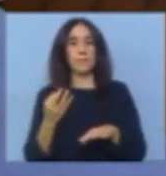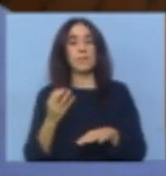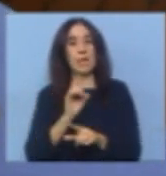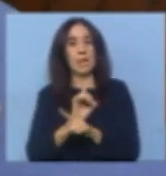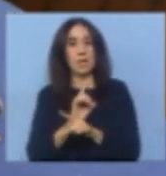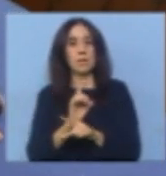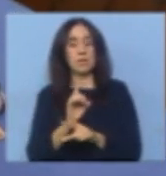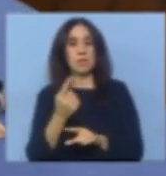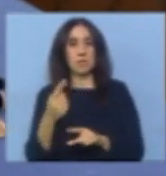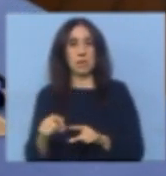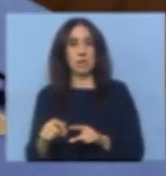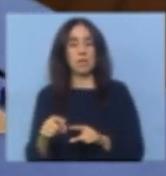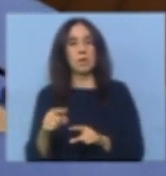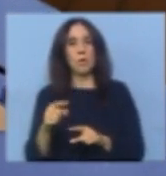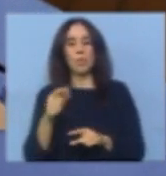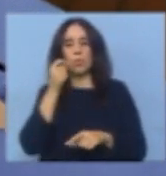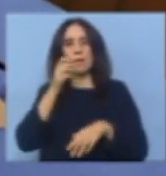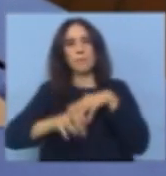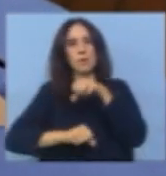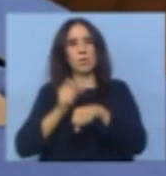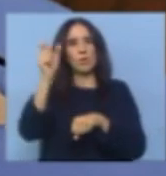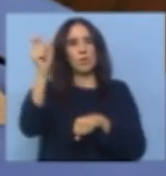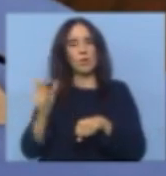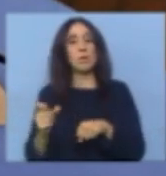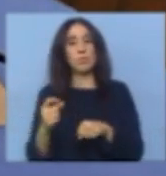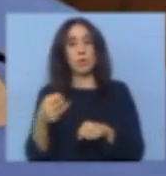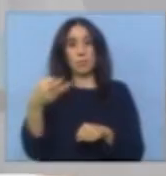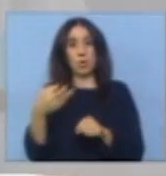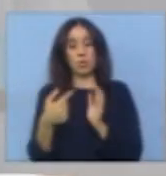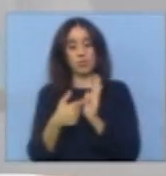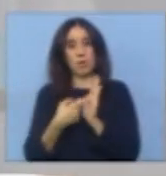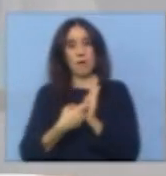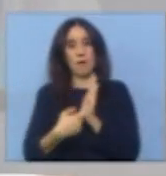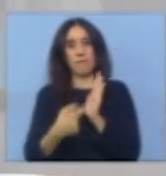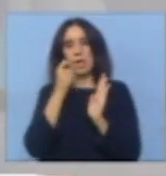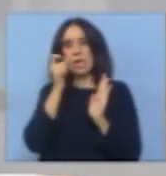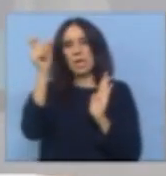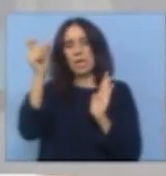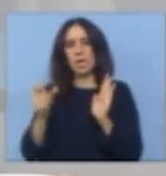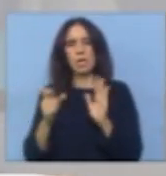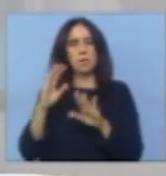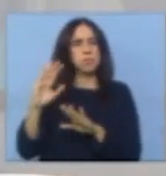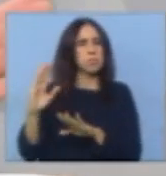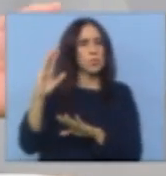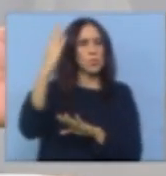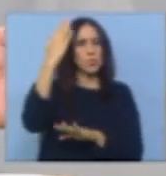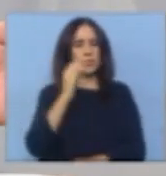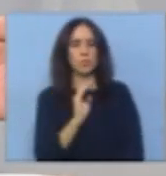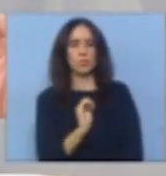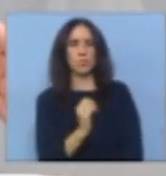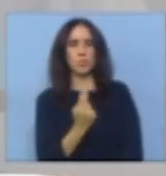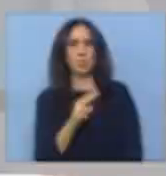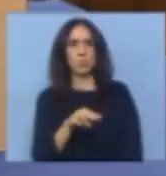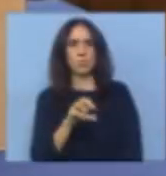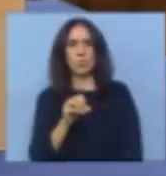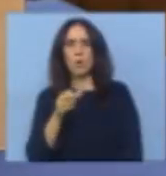isto para a imagem do imperador, até porque na moeda estava escrito que ele era o sumo pontífice, não era?